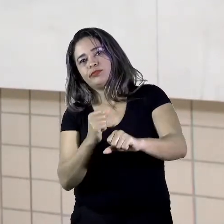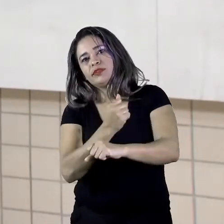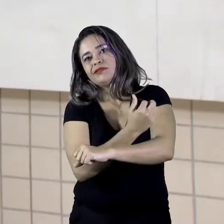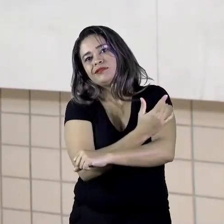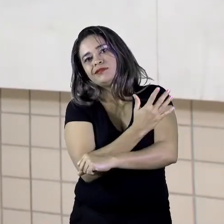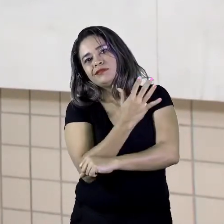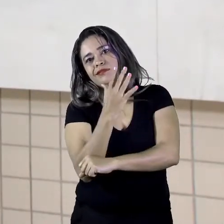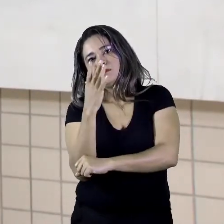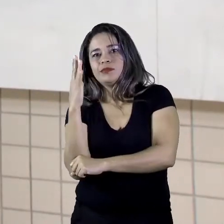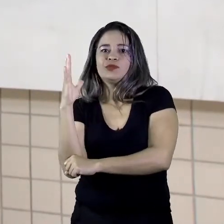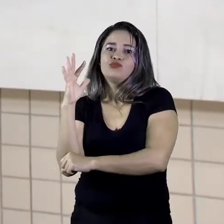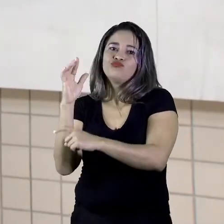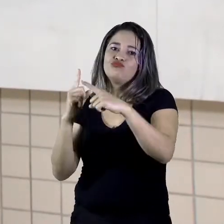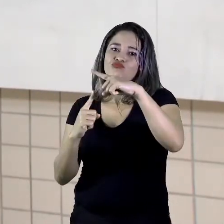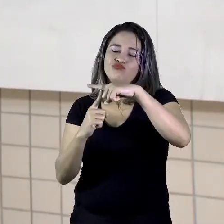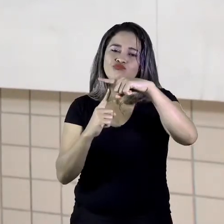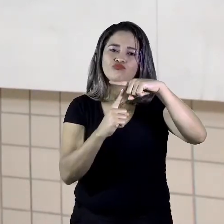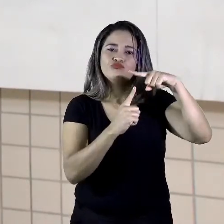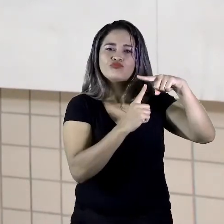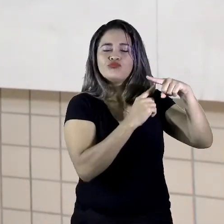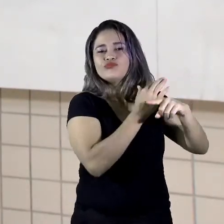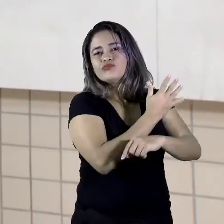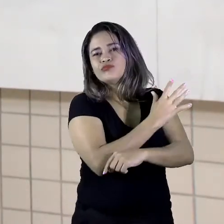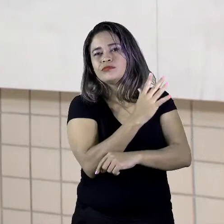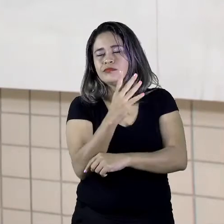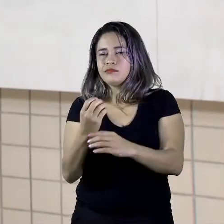né? Os tipos de plantas que crescem em determinado